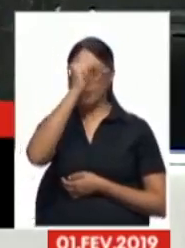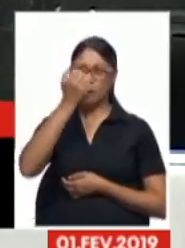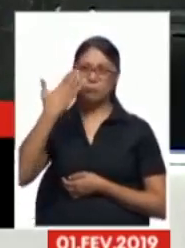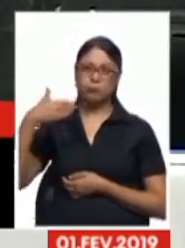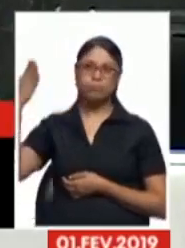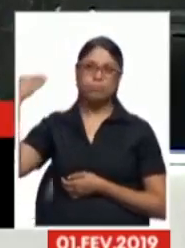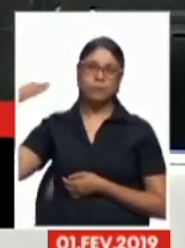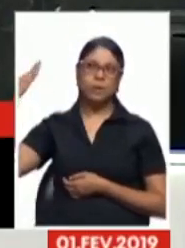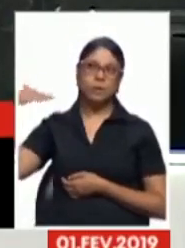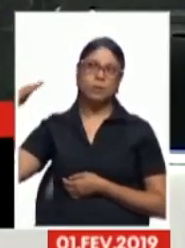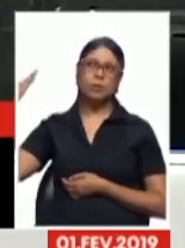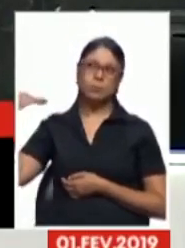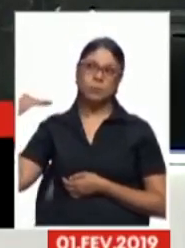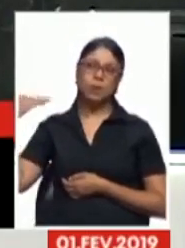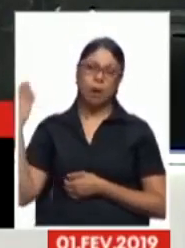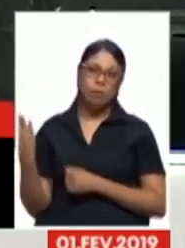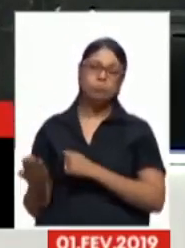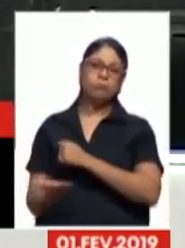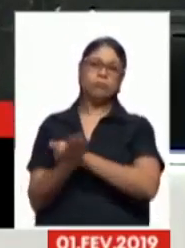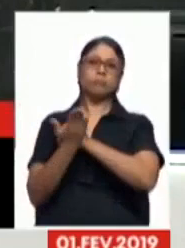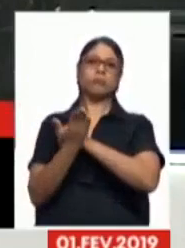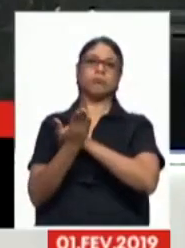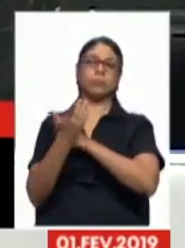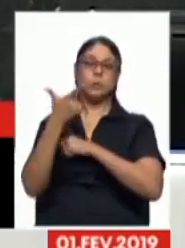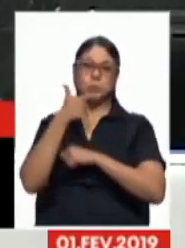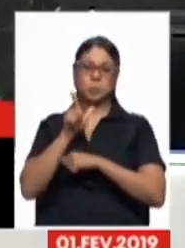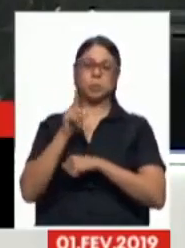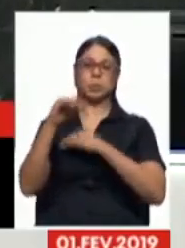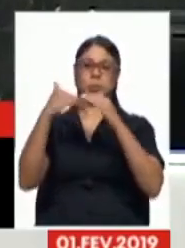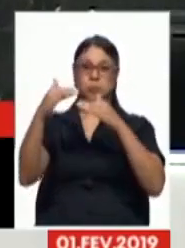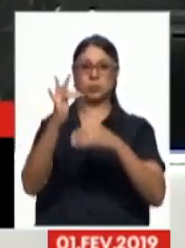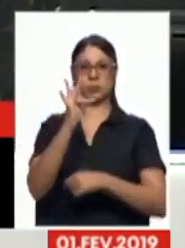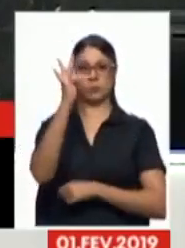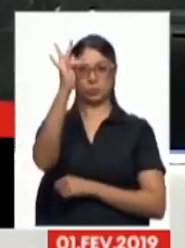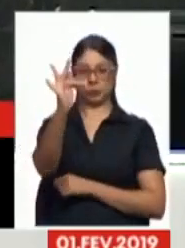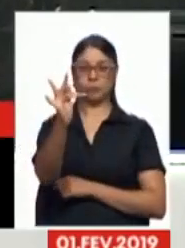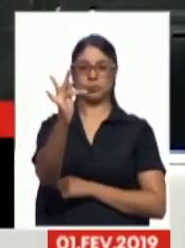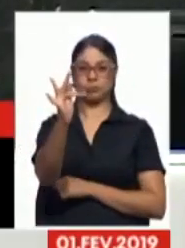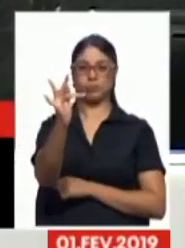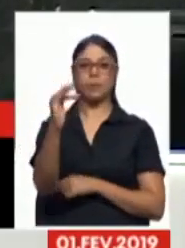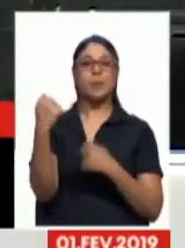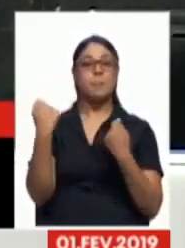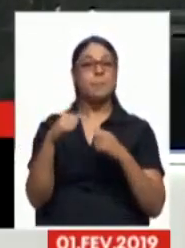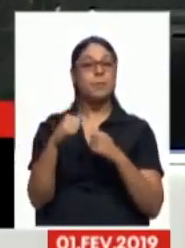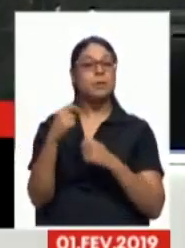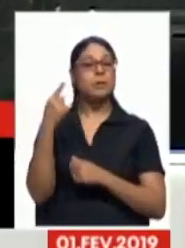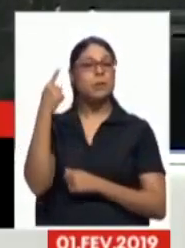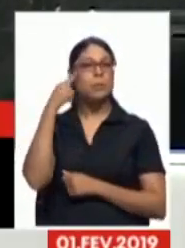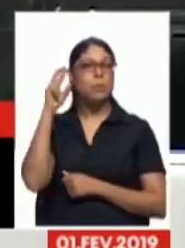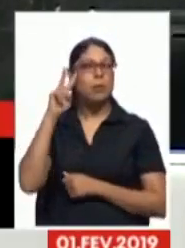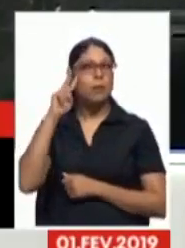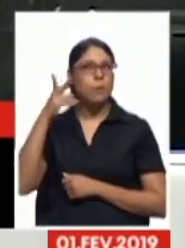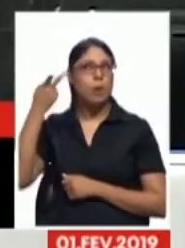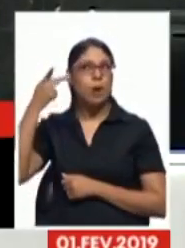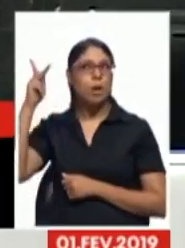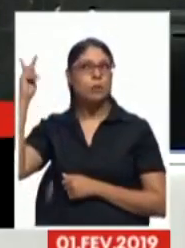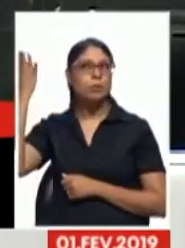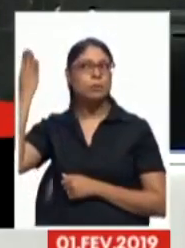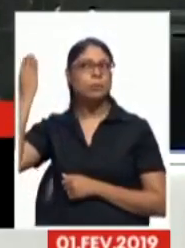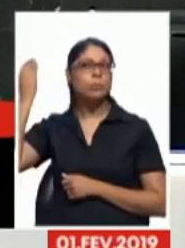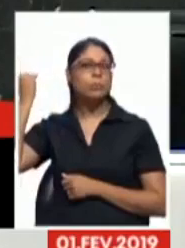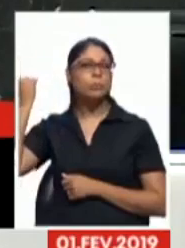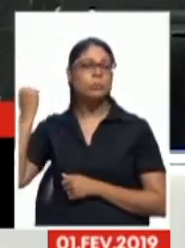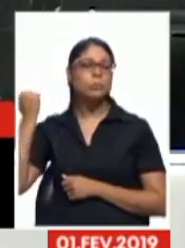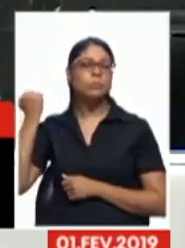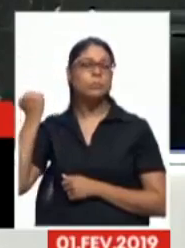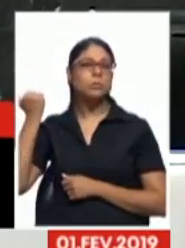é uma apólice de seguro para o futuro. Precisamos relembrar a história e enaltecer o pioneirismo